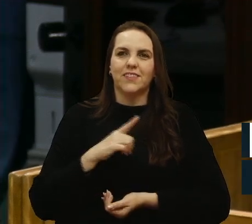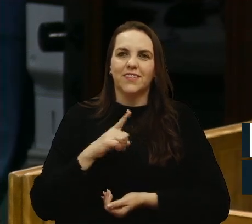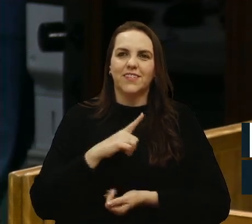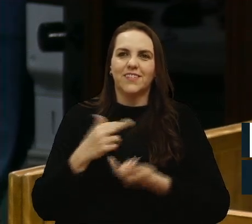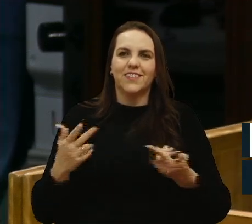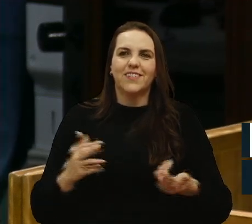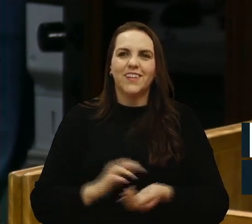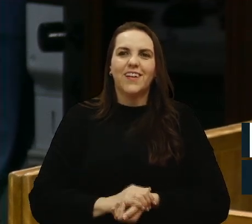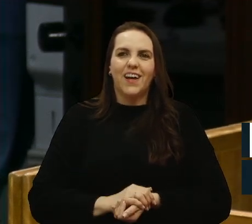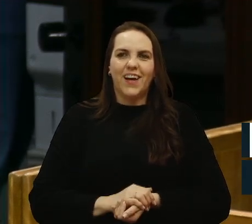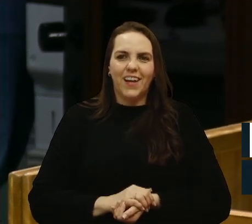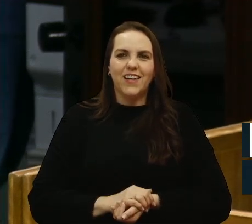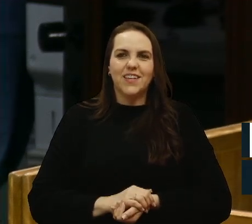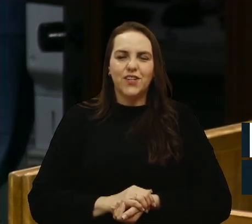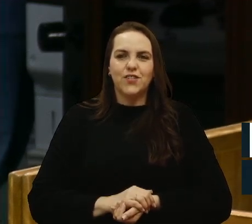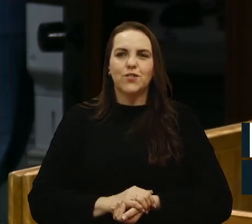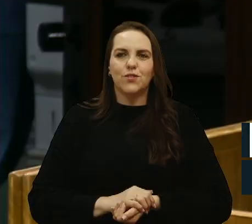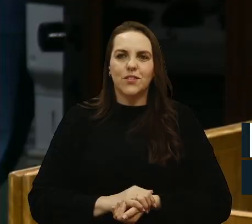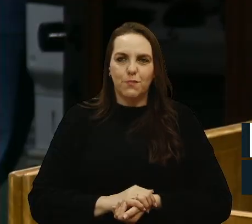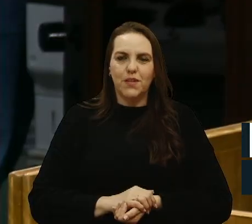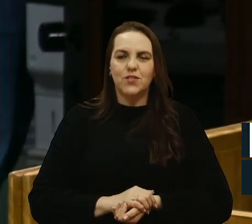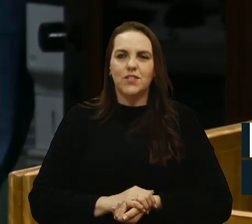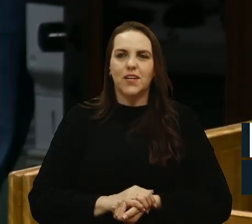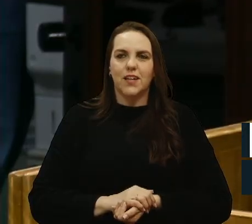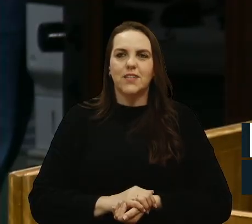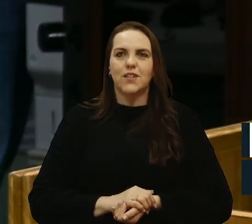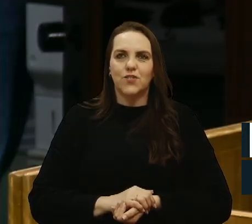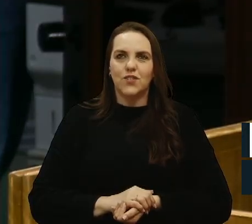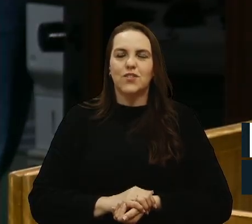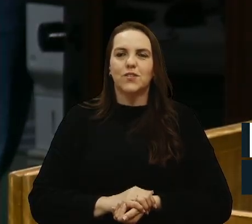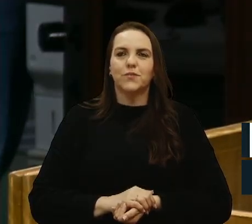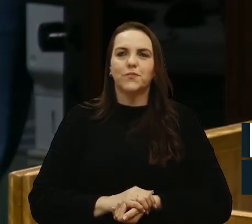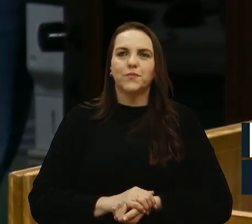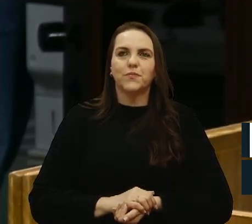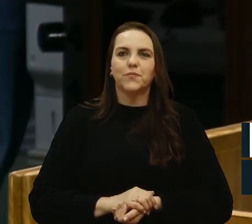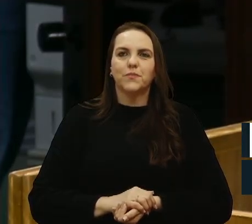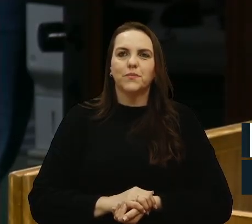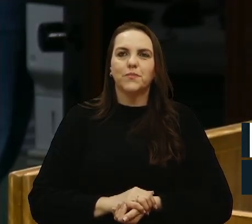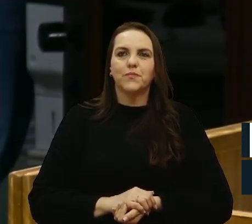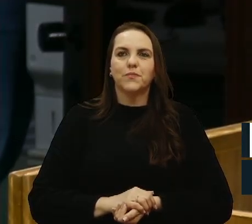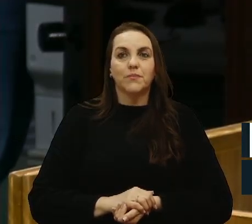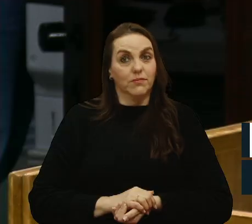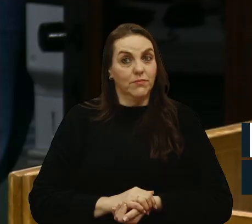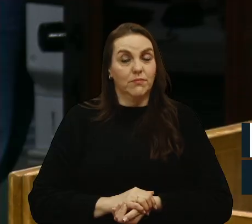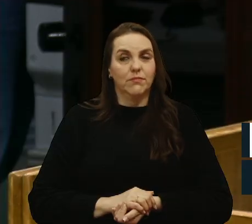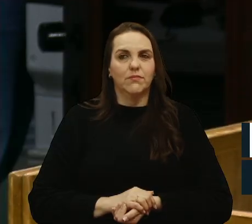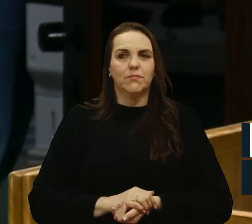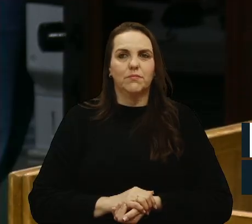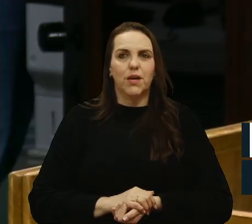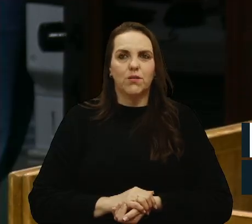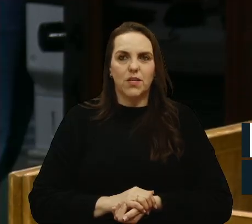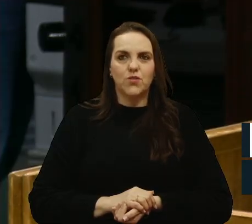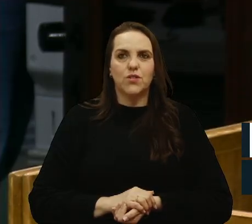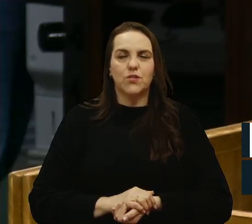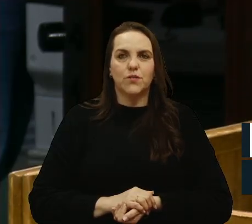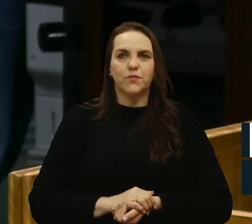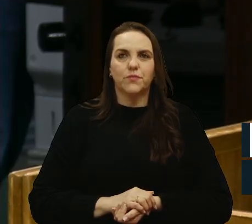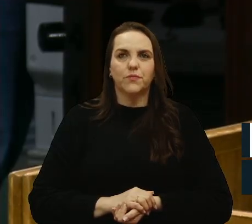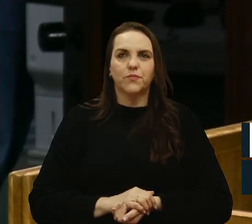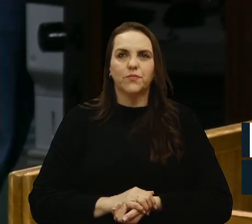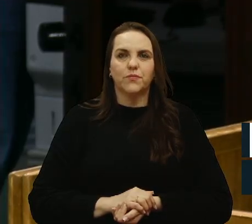ouvindo atentamente o vereador Caleb, relator da presente matéria, a quem eu tenho respeito